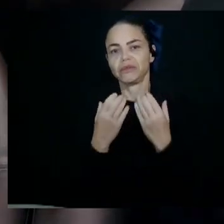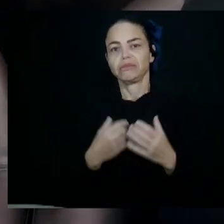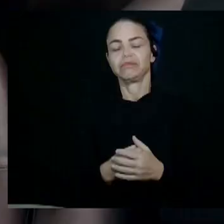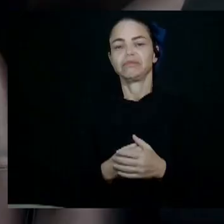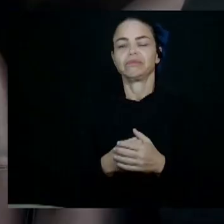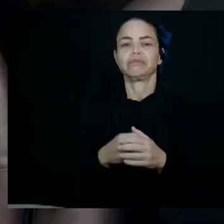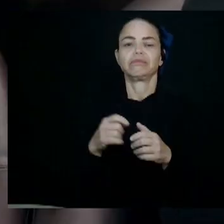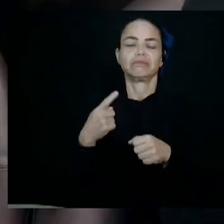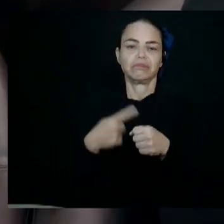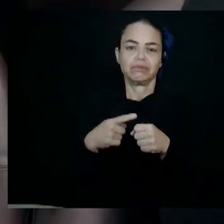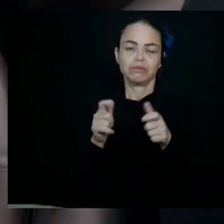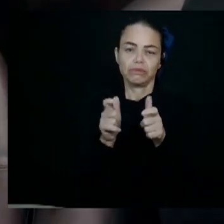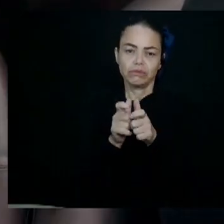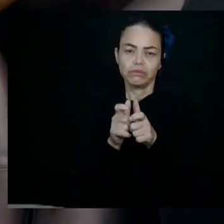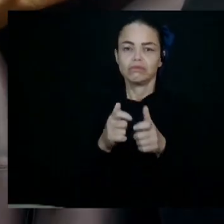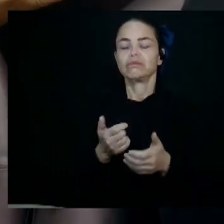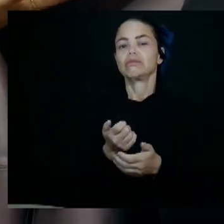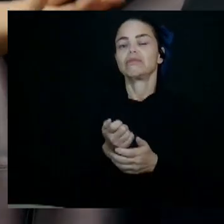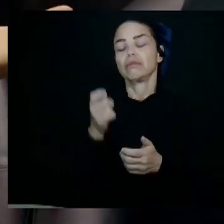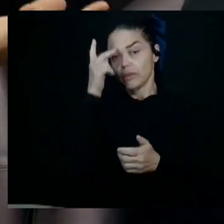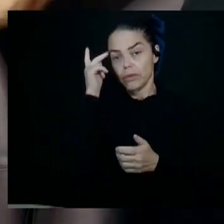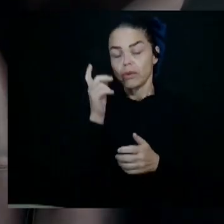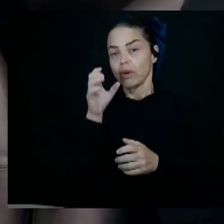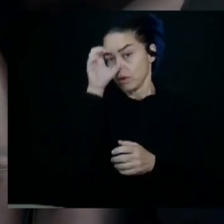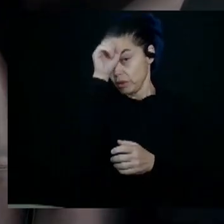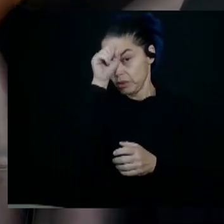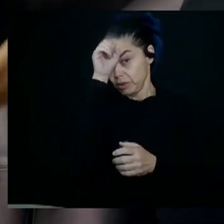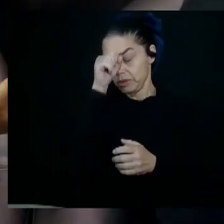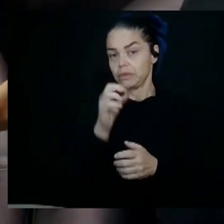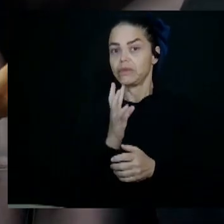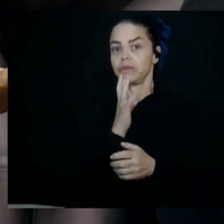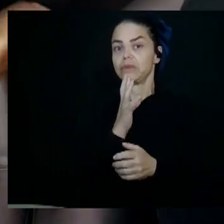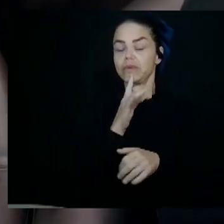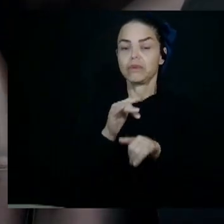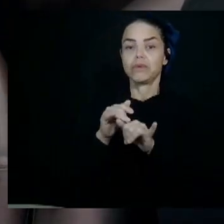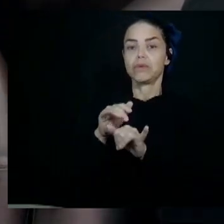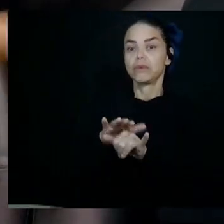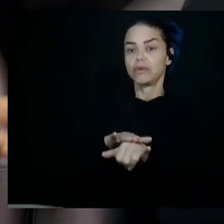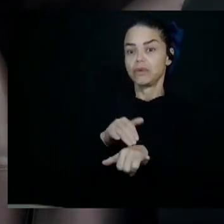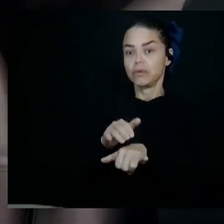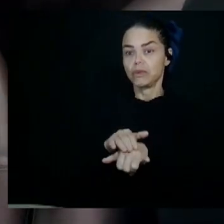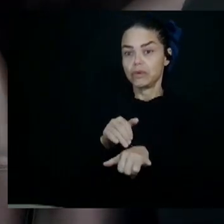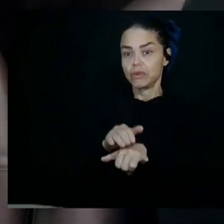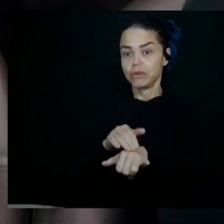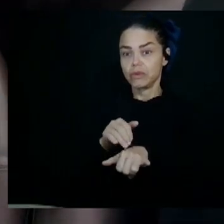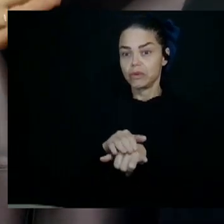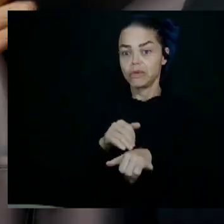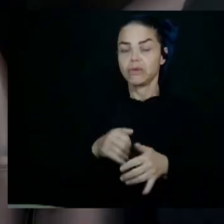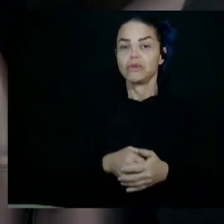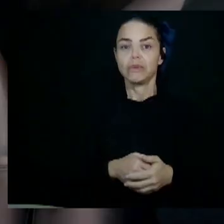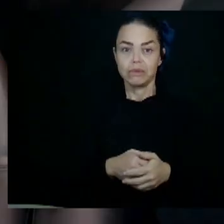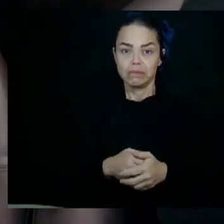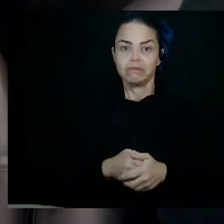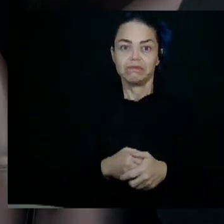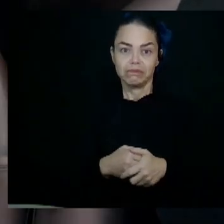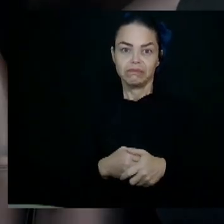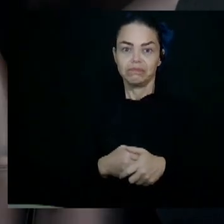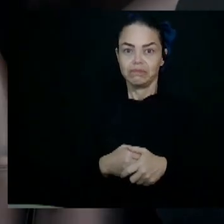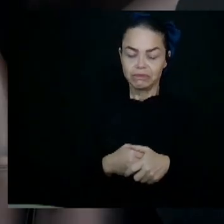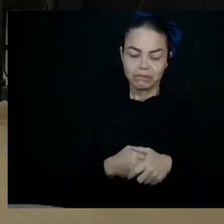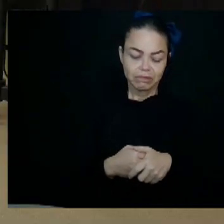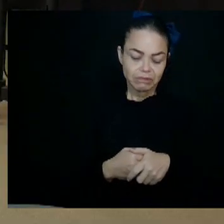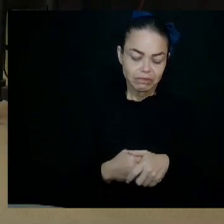que é pequena, que as pessoas possam aprender, conhecer mais sobre esse universo vegetariano e a gente levar a informação para o maior número de pessoas